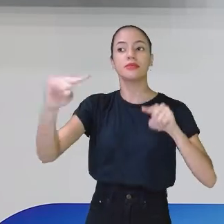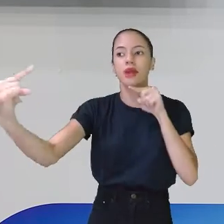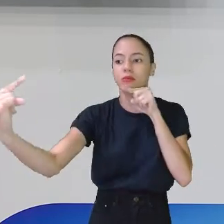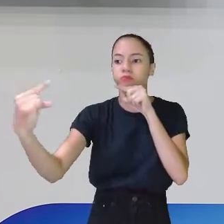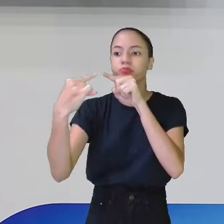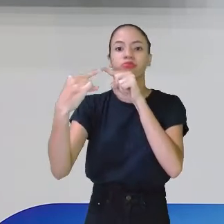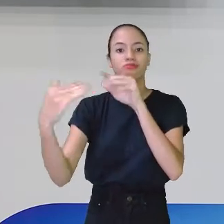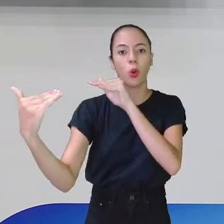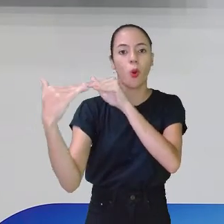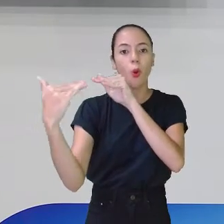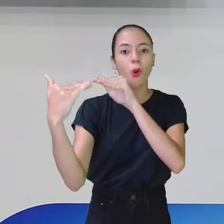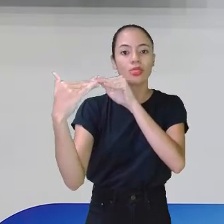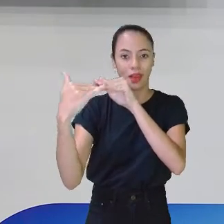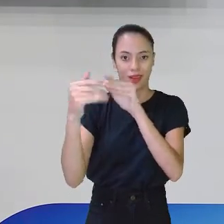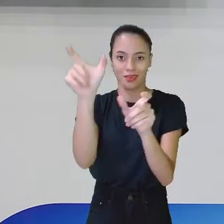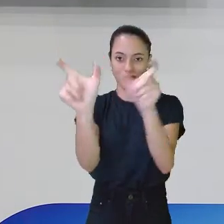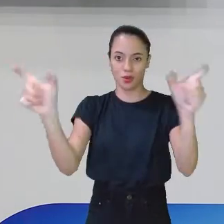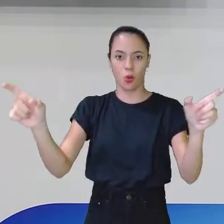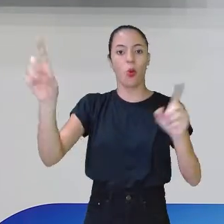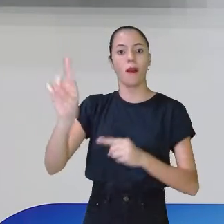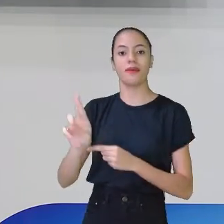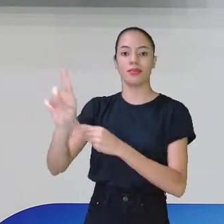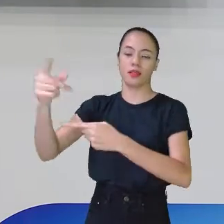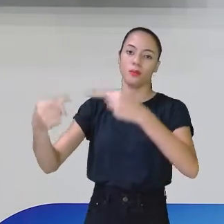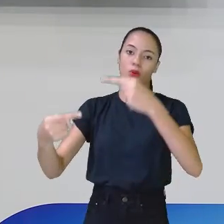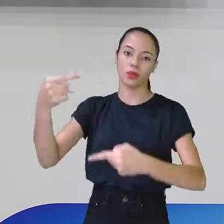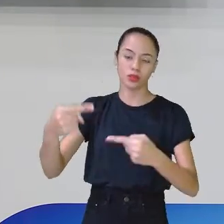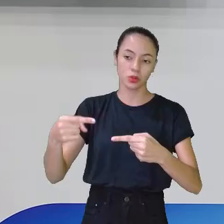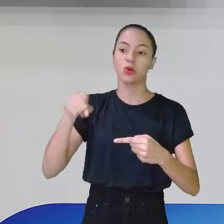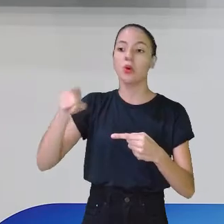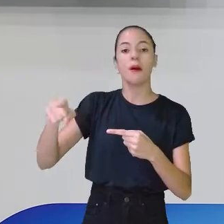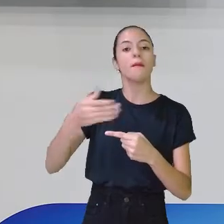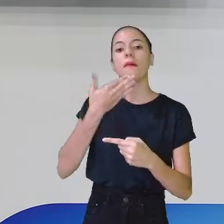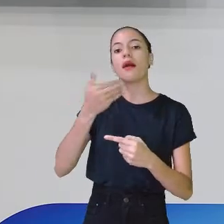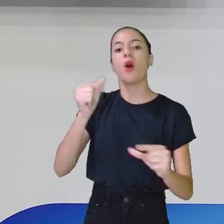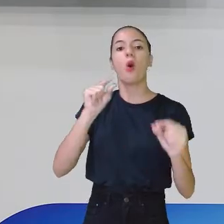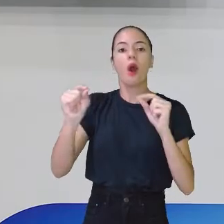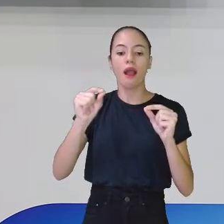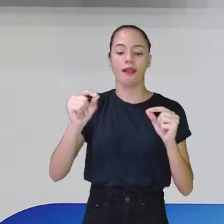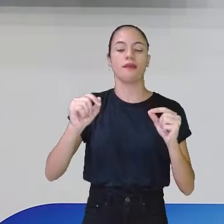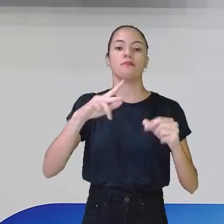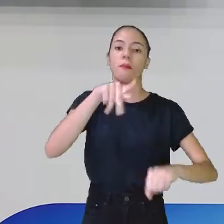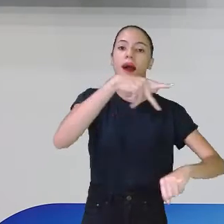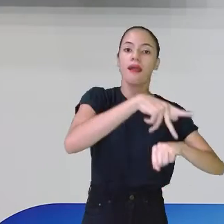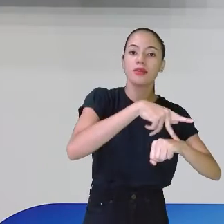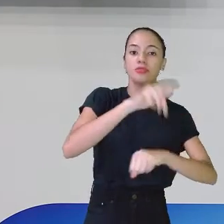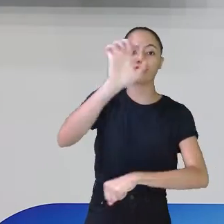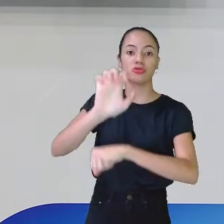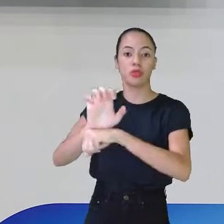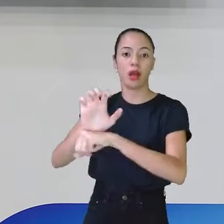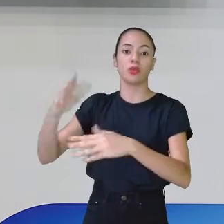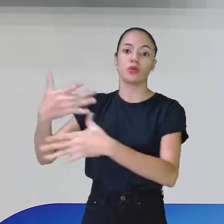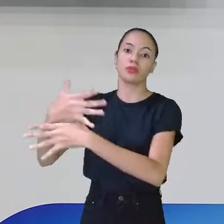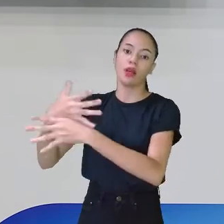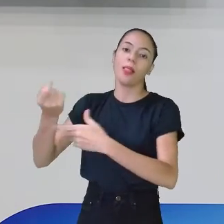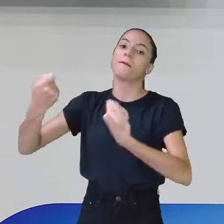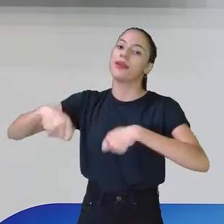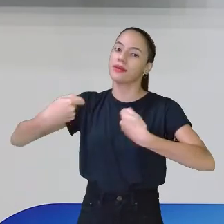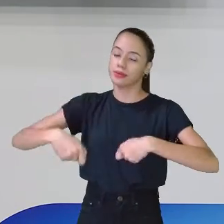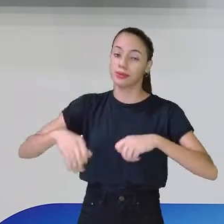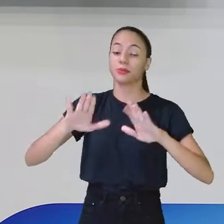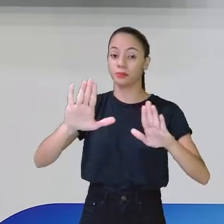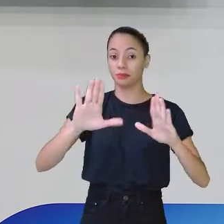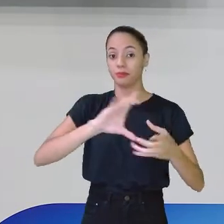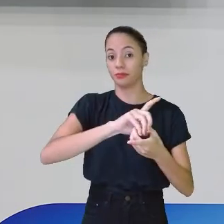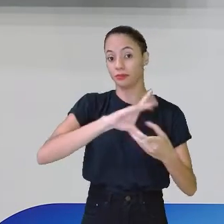para o nosso país, para a nossa cidade, né, para o nosso estado, enfim. Então, a democracia